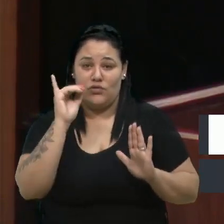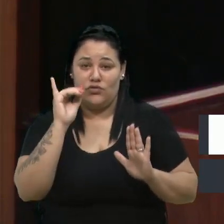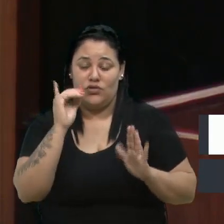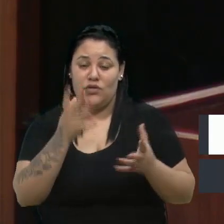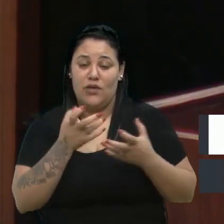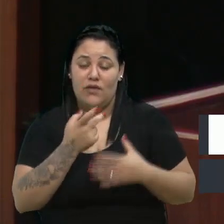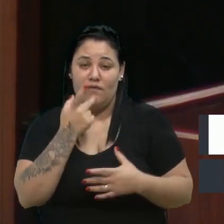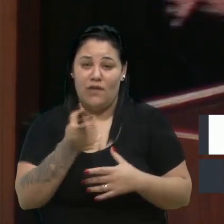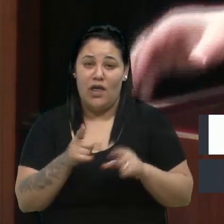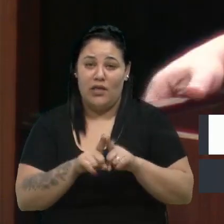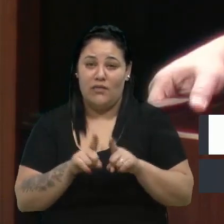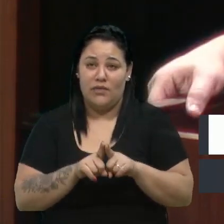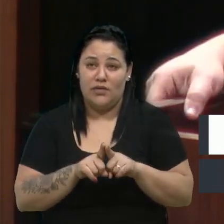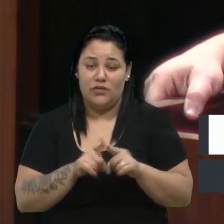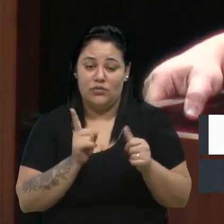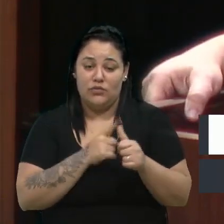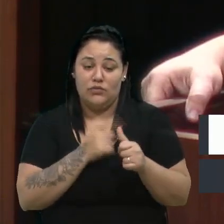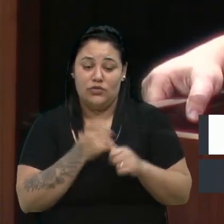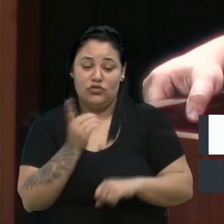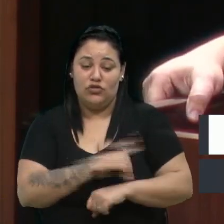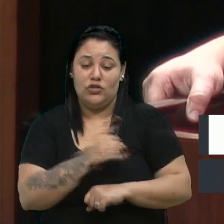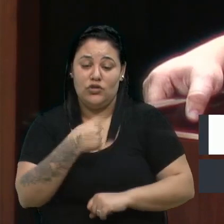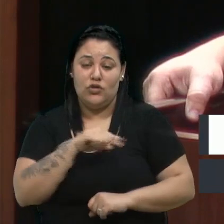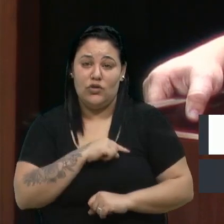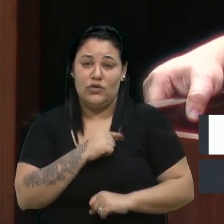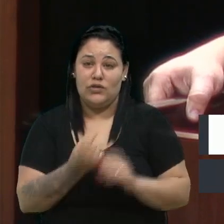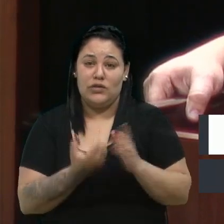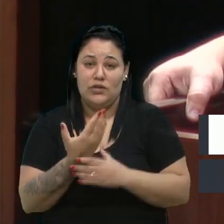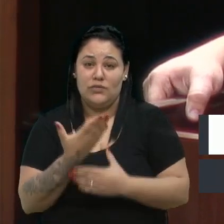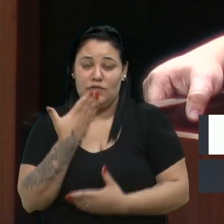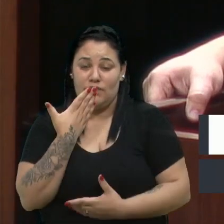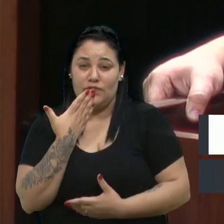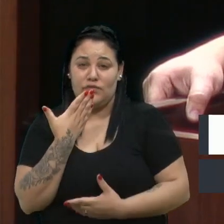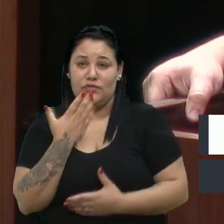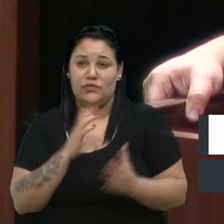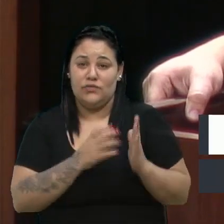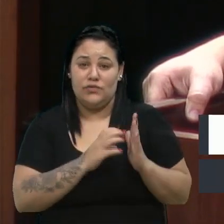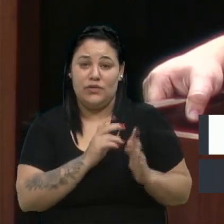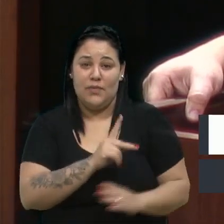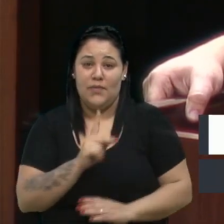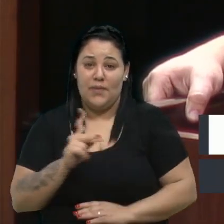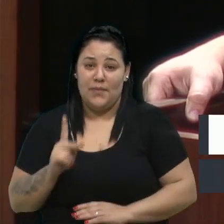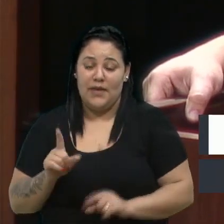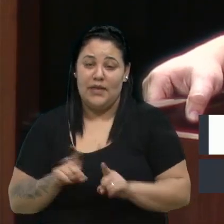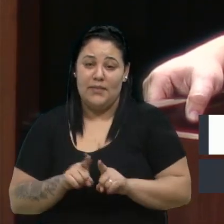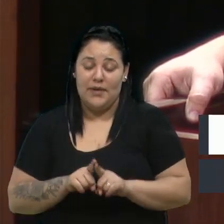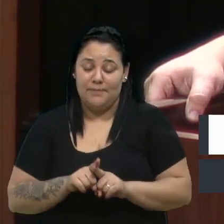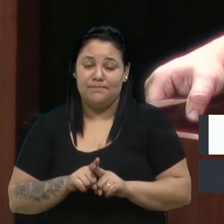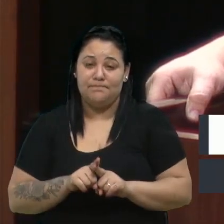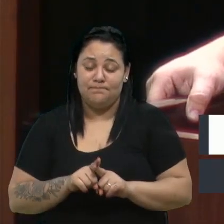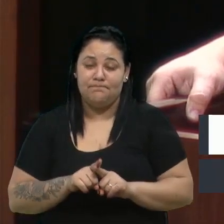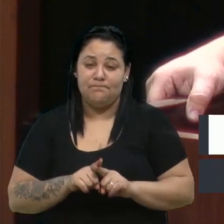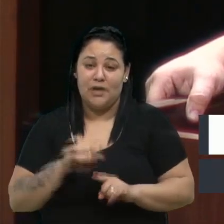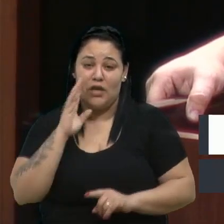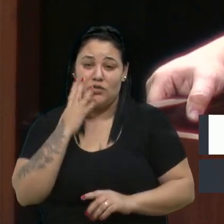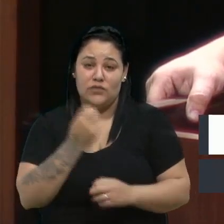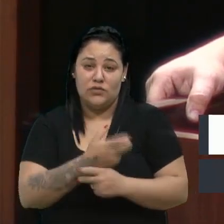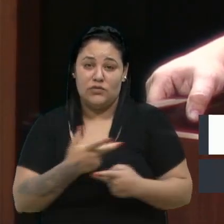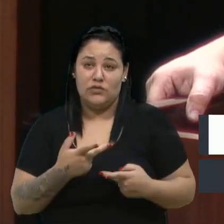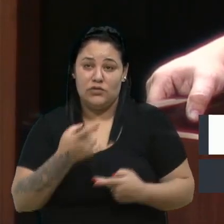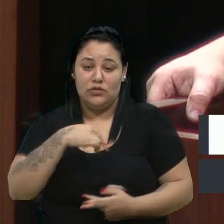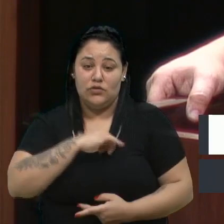que desde o primeiro dia que a gente criou a frente, né, parlamentar das PPPs, né, e concessões, que a gente teve um